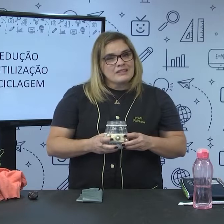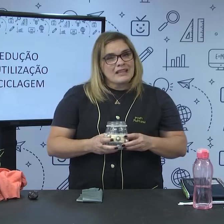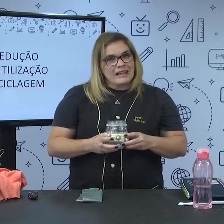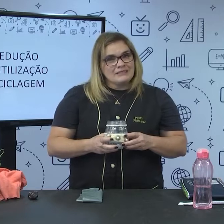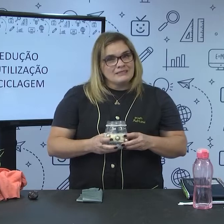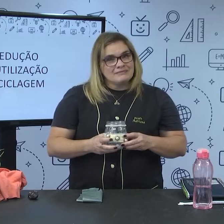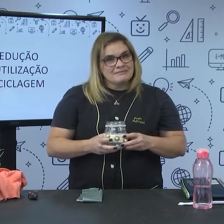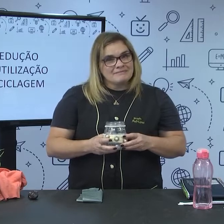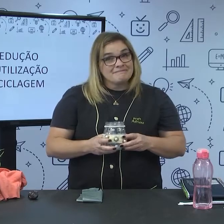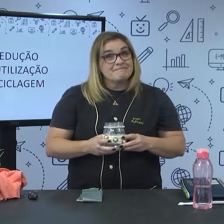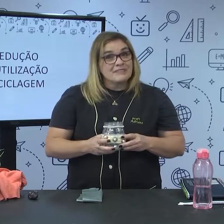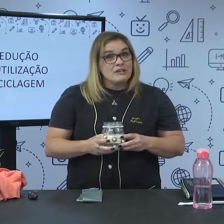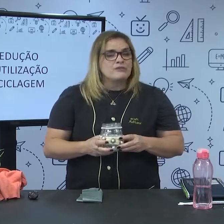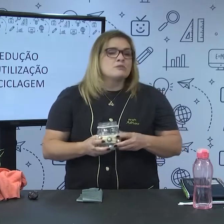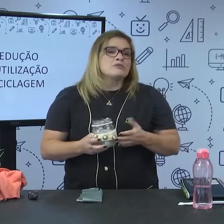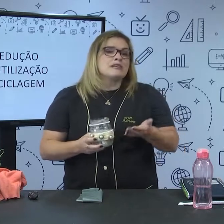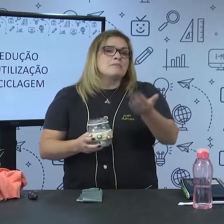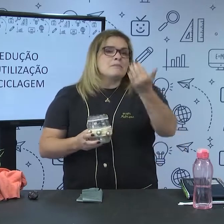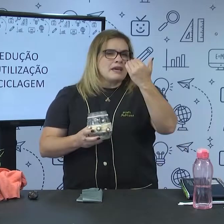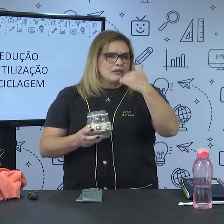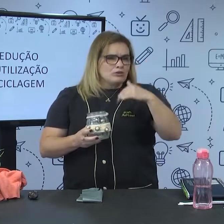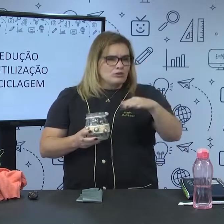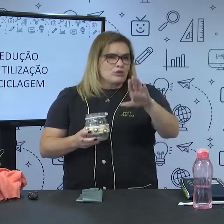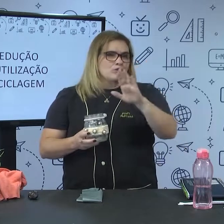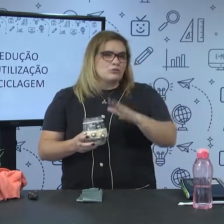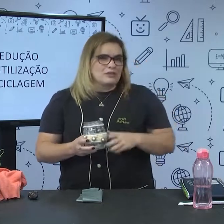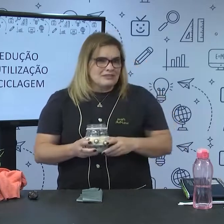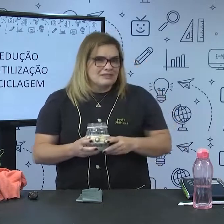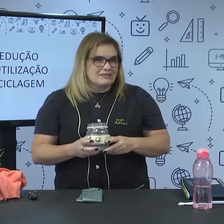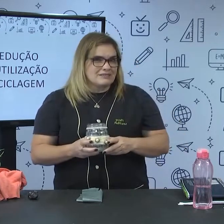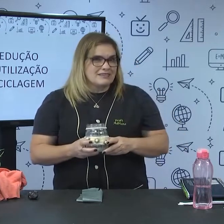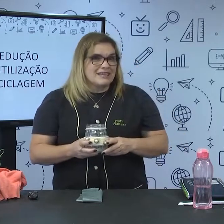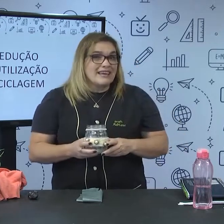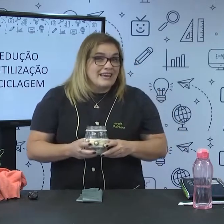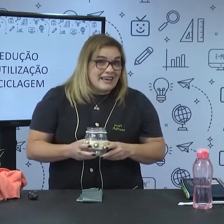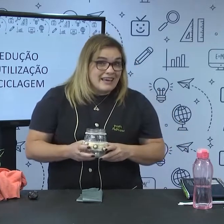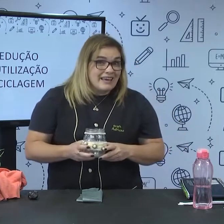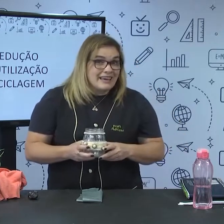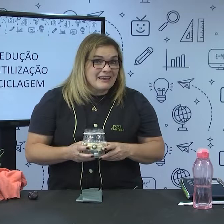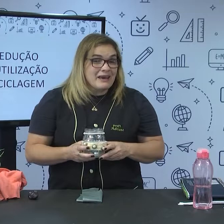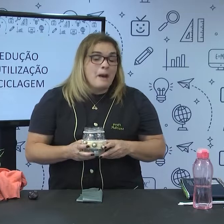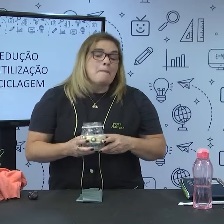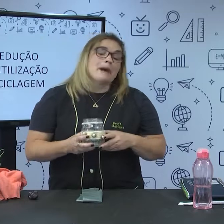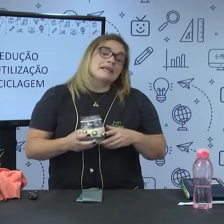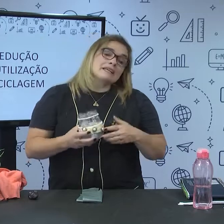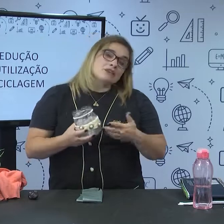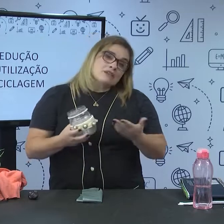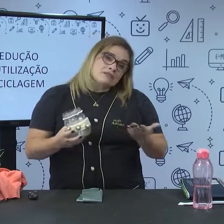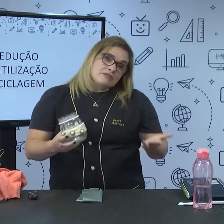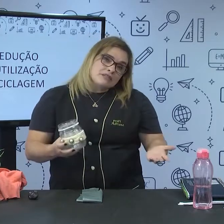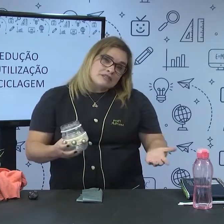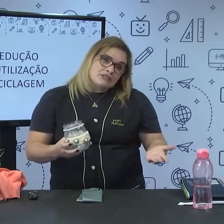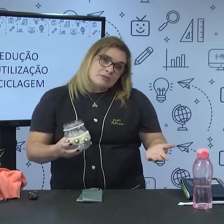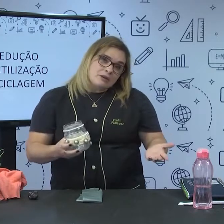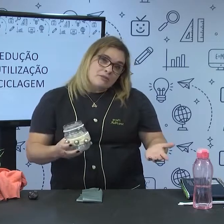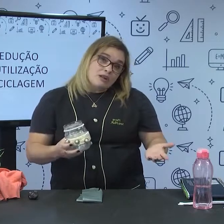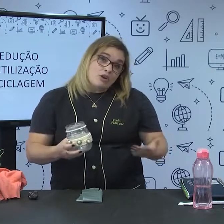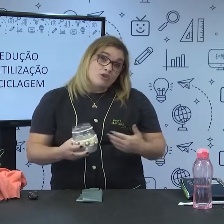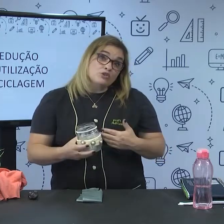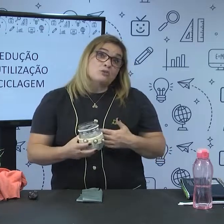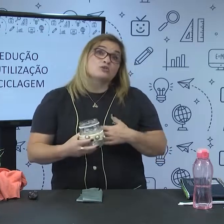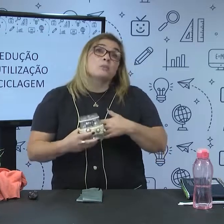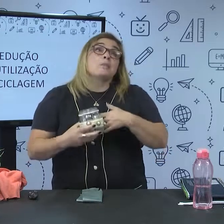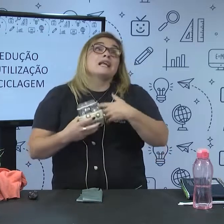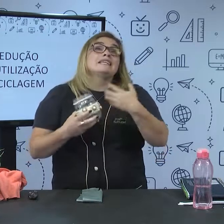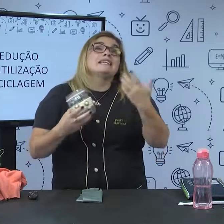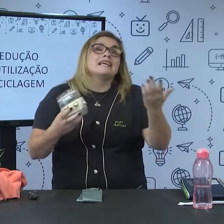Vamos reciclar? Vamos ser menos consumistas? É, para que a nossa vida seja bem